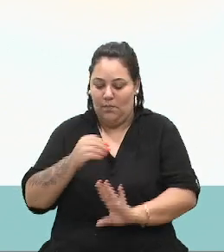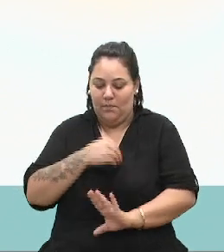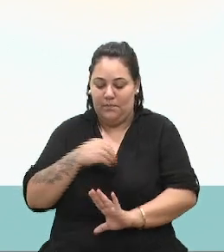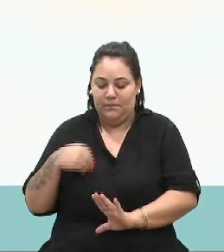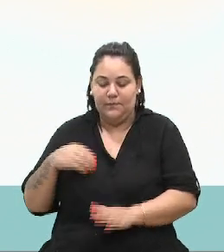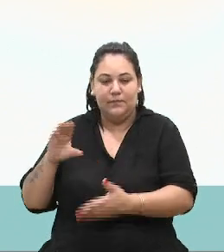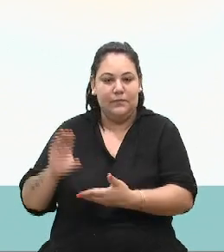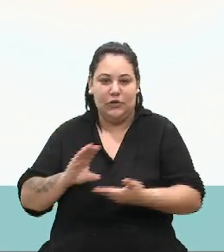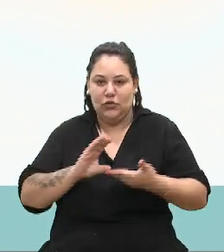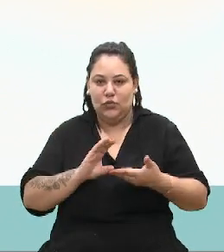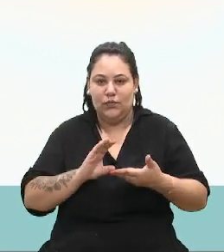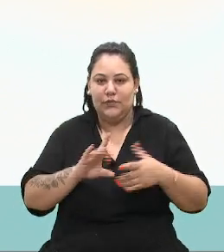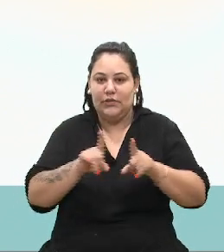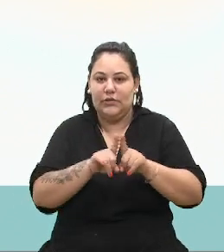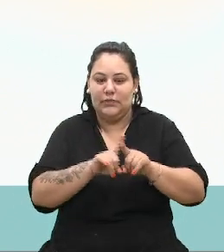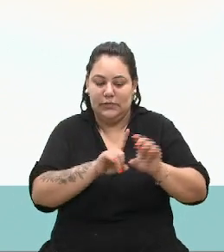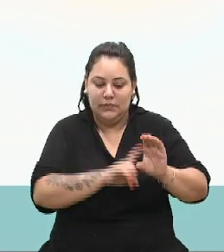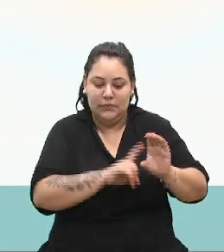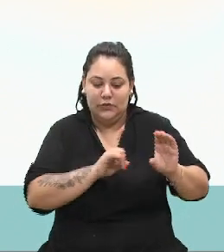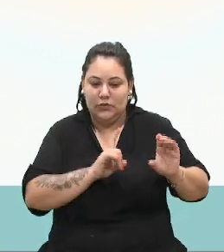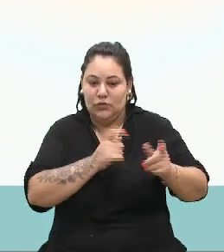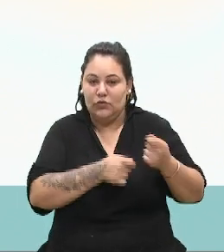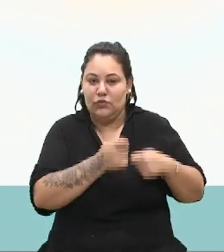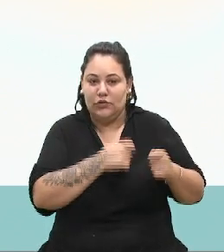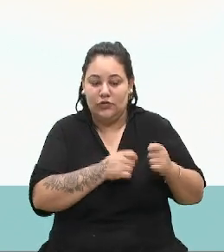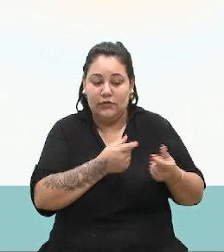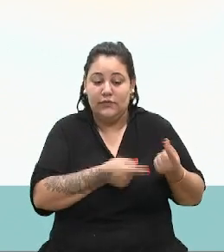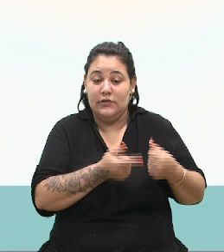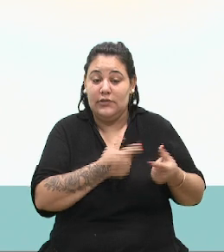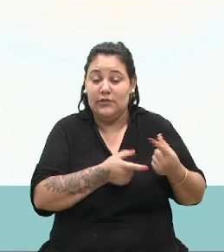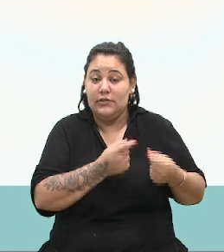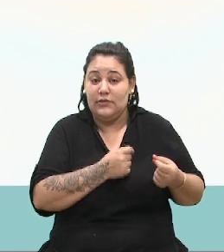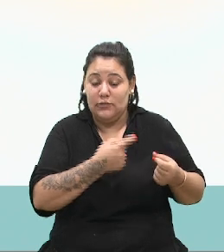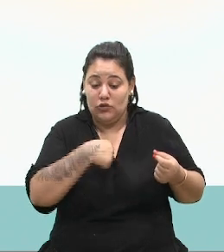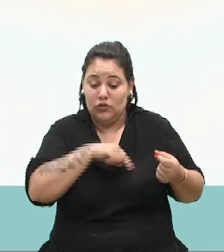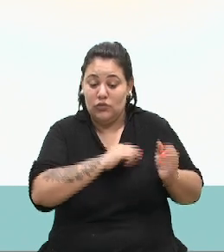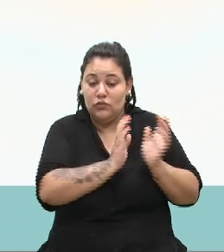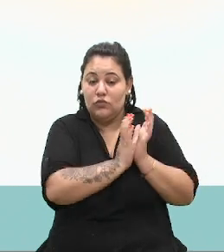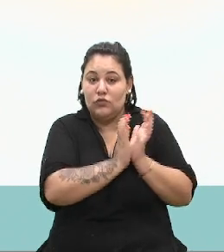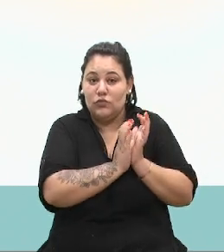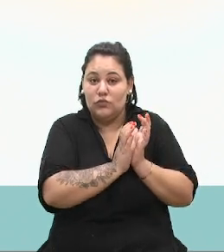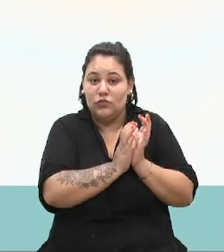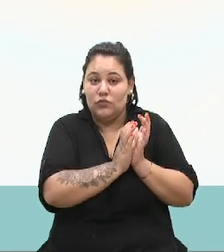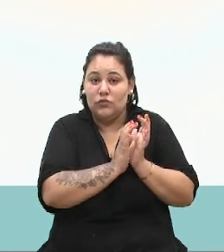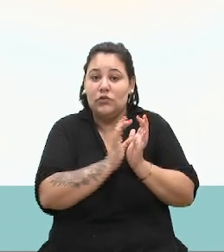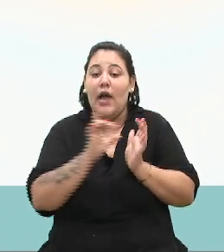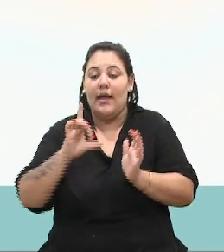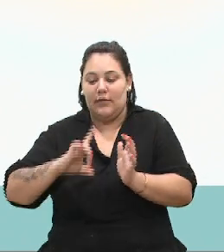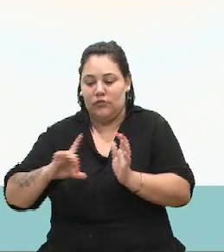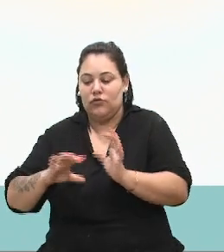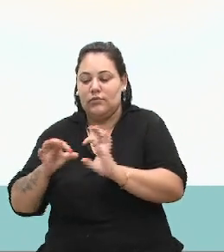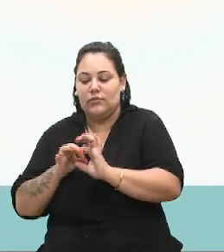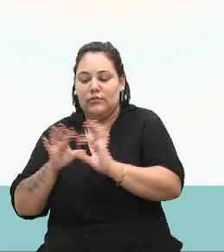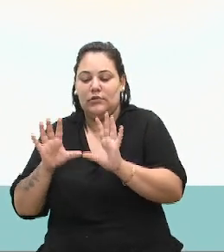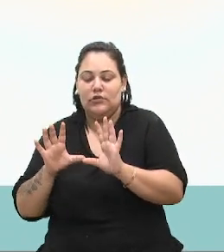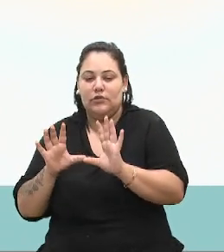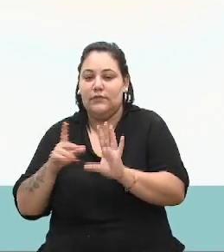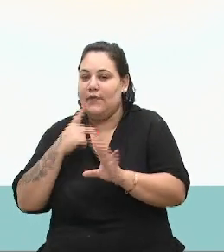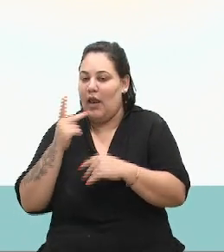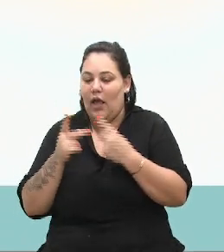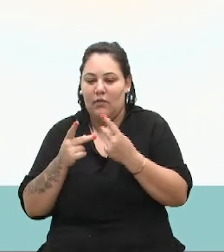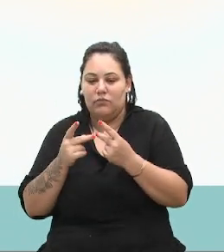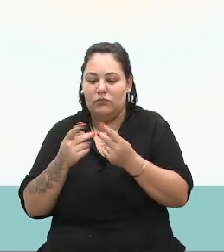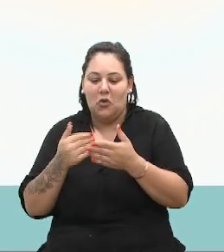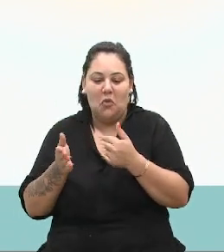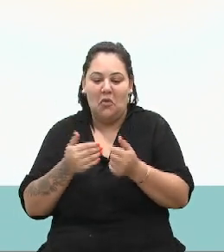tem autonomia administrativa e financeira. O que nos dá liberdade por falar em qualquer ambiente, como